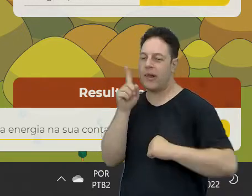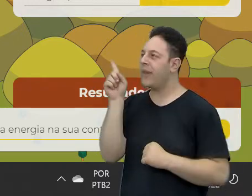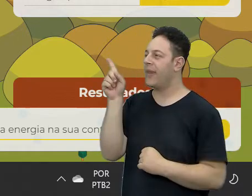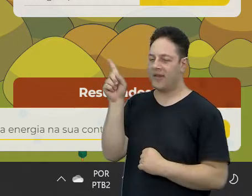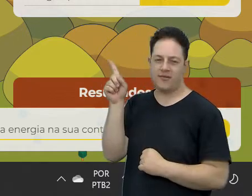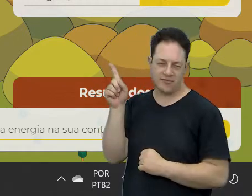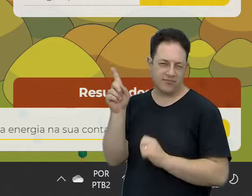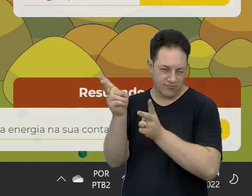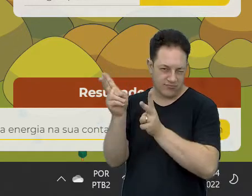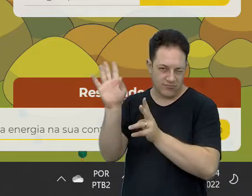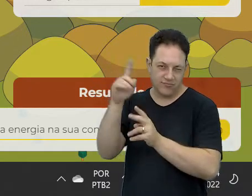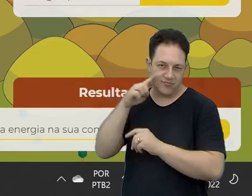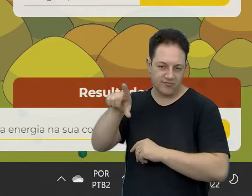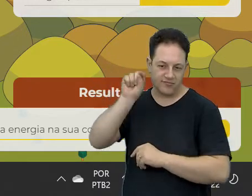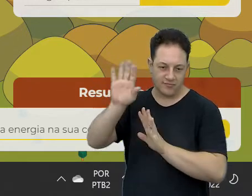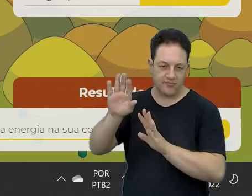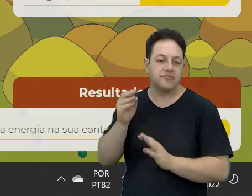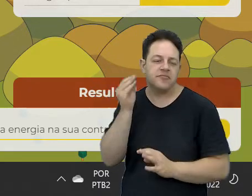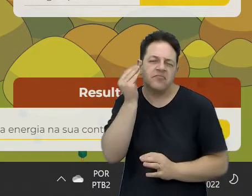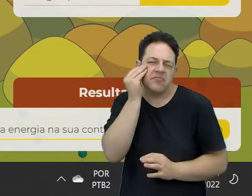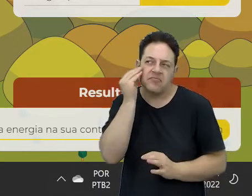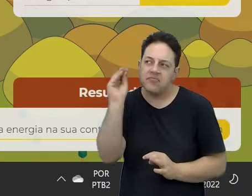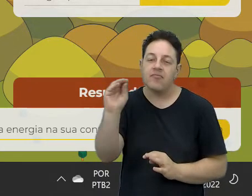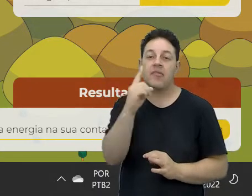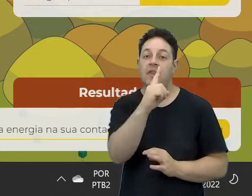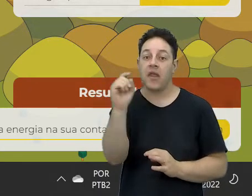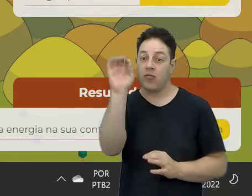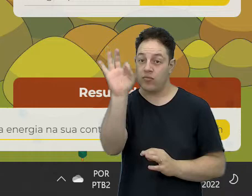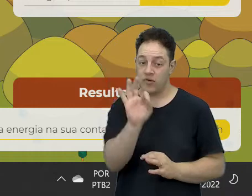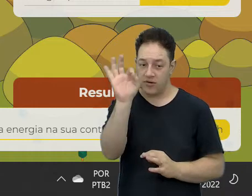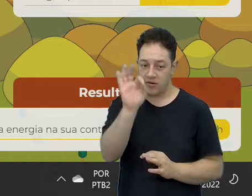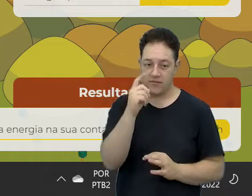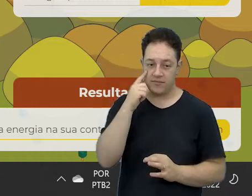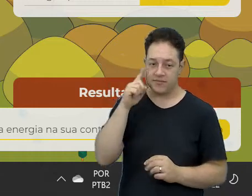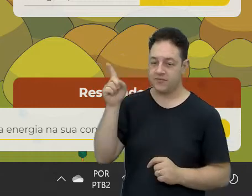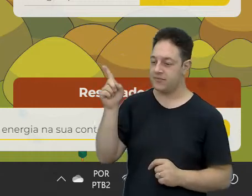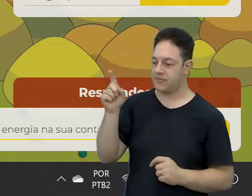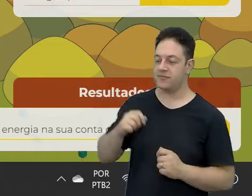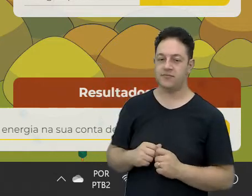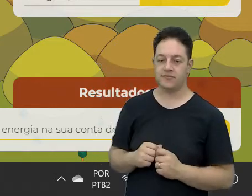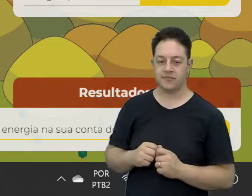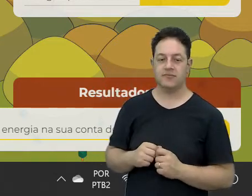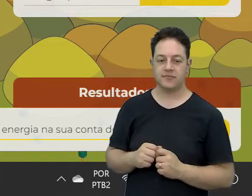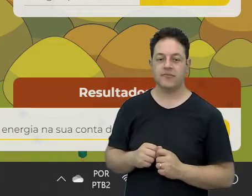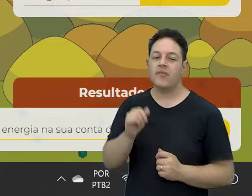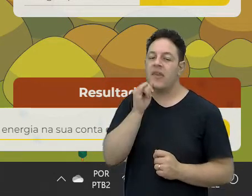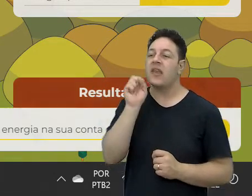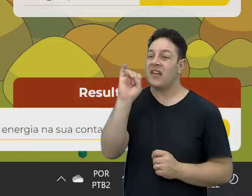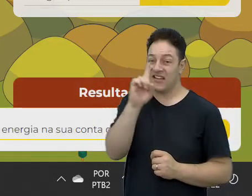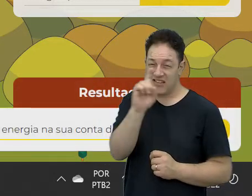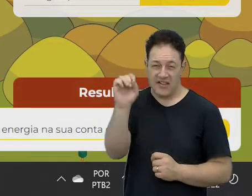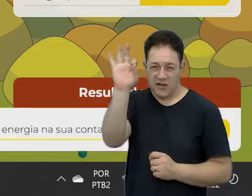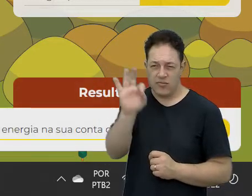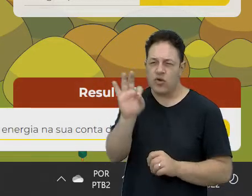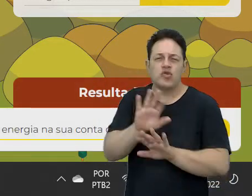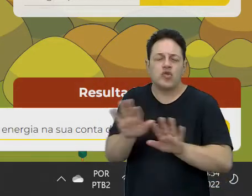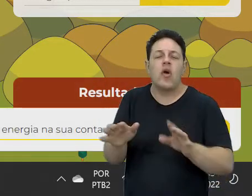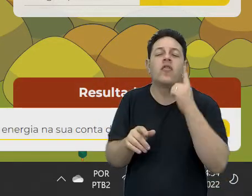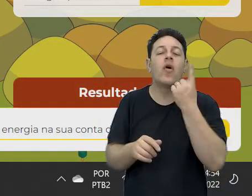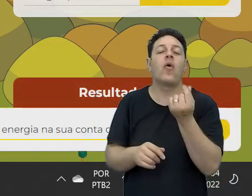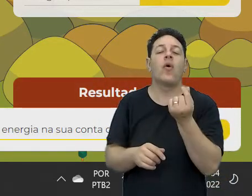A aguinha. Ou por 100%? Põe 100%. Máximo. Se a gente tivesse 99. só 100%. 100%, quanto